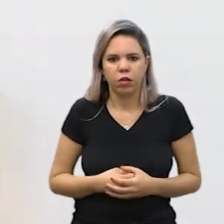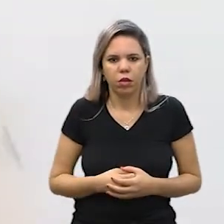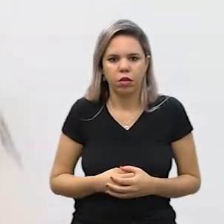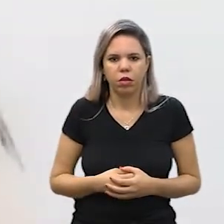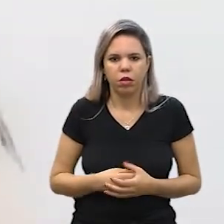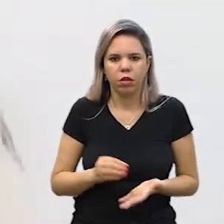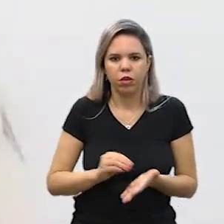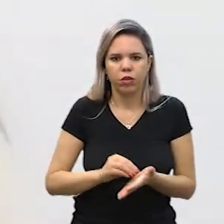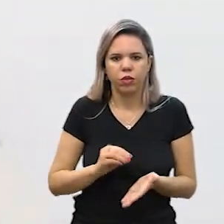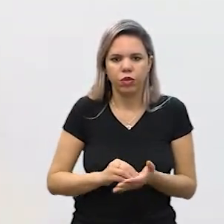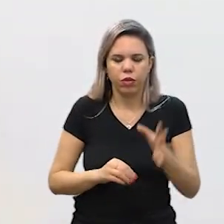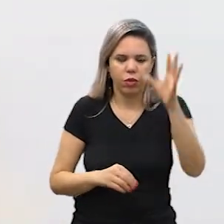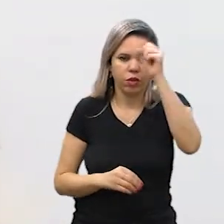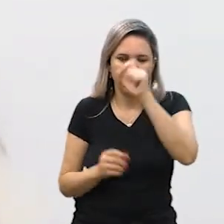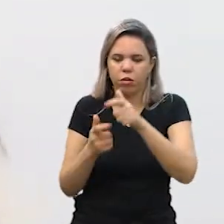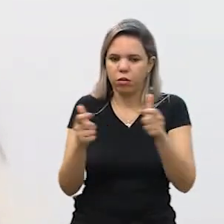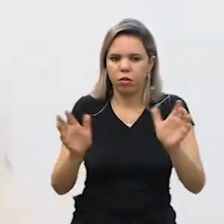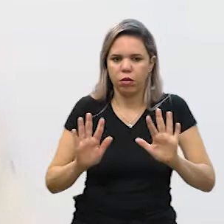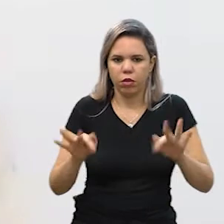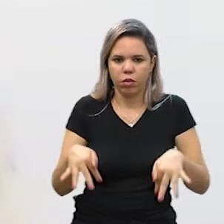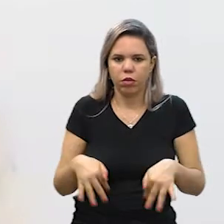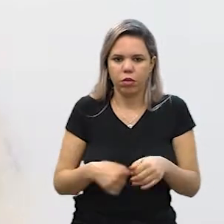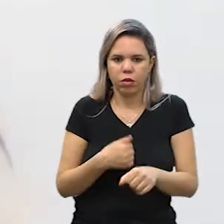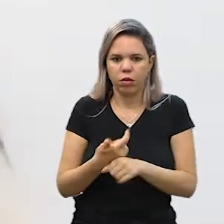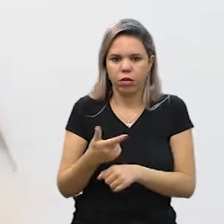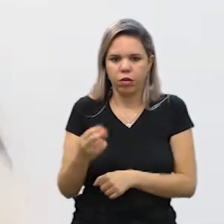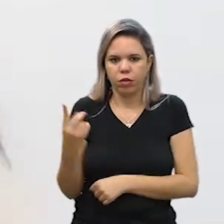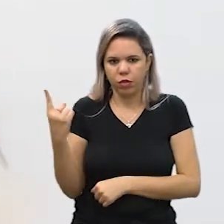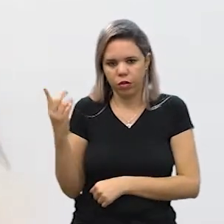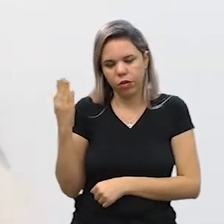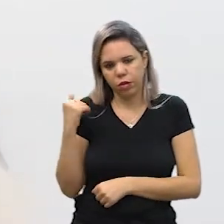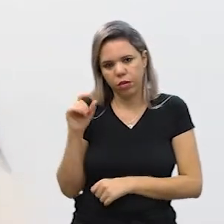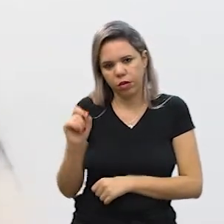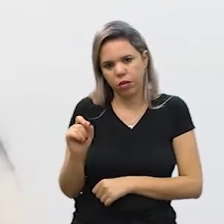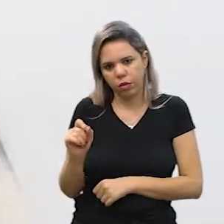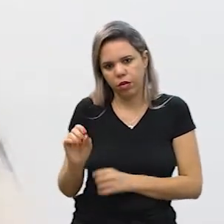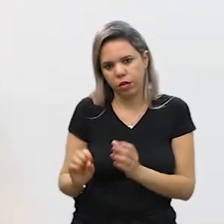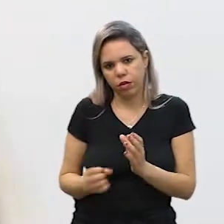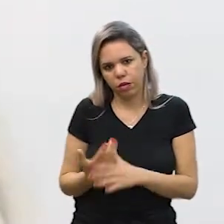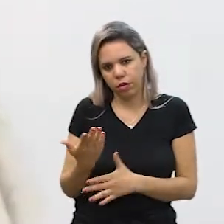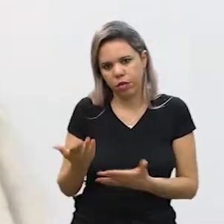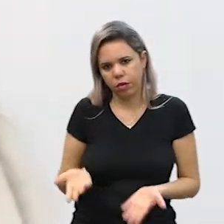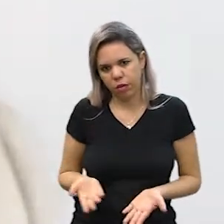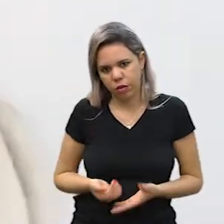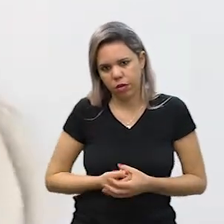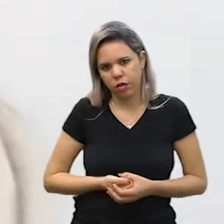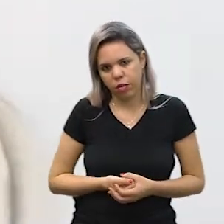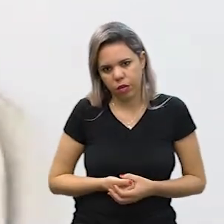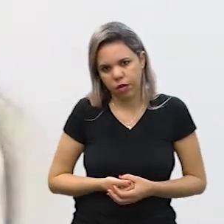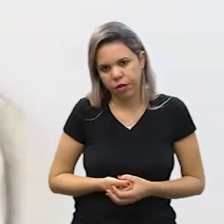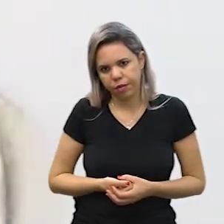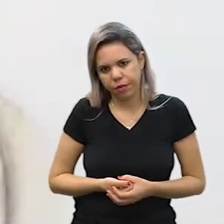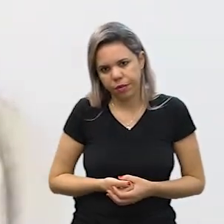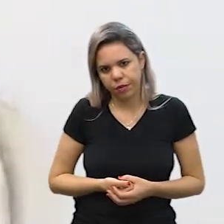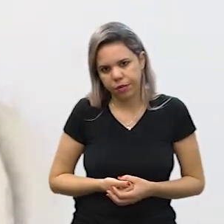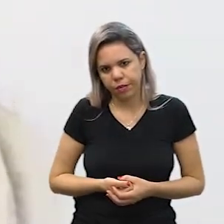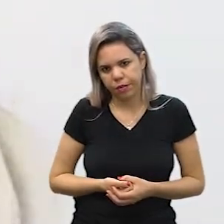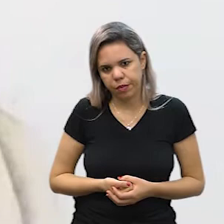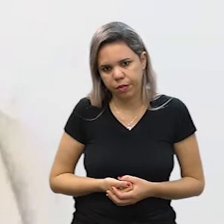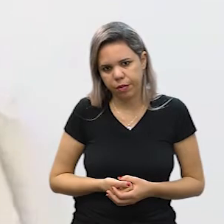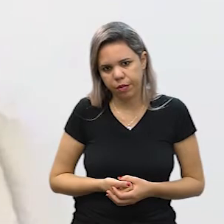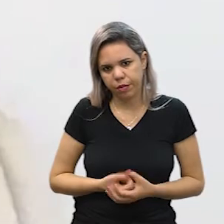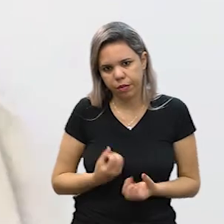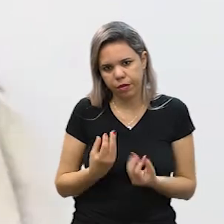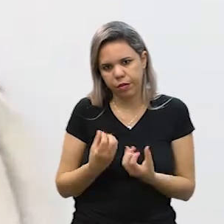esse déficit não seja tão grande ao final aí de 2021. A gente sabe que isso vai acontecer, né? Mas